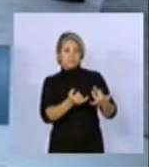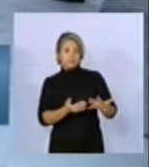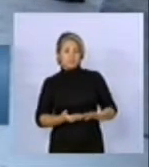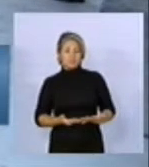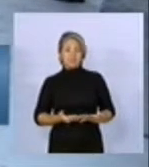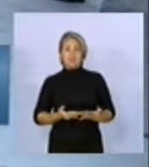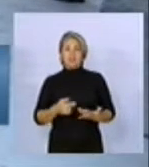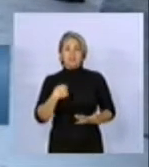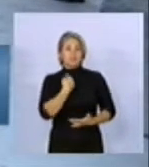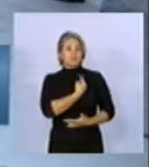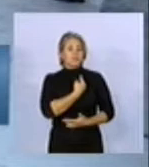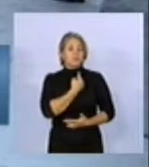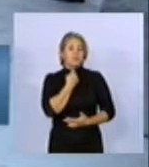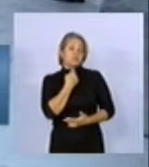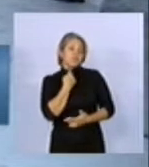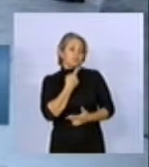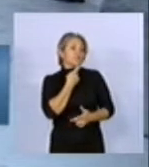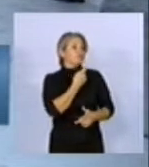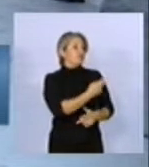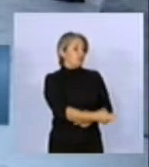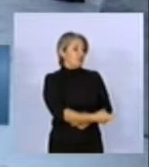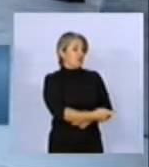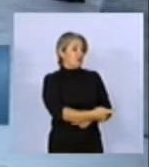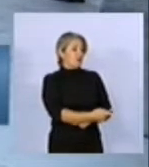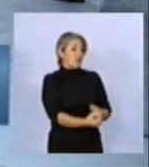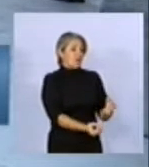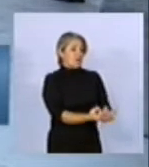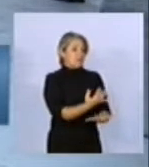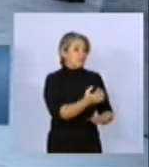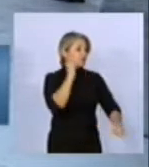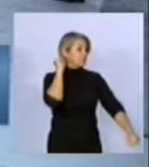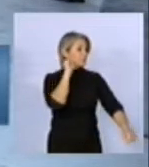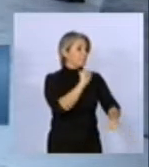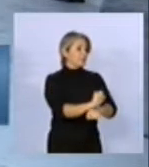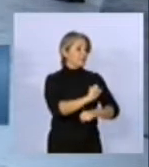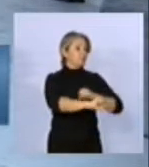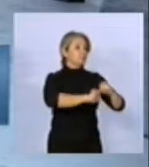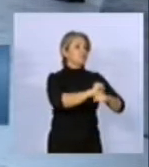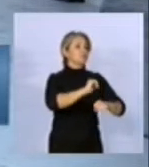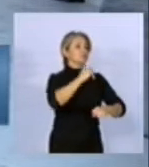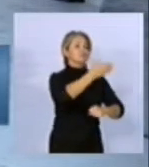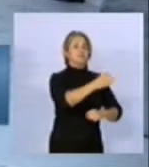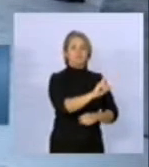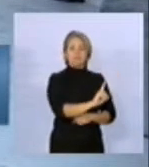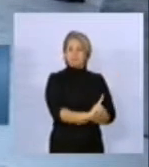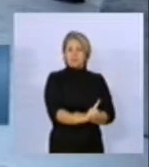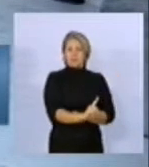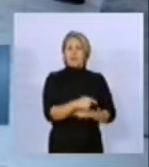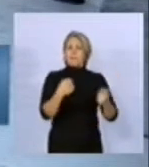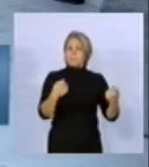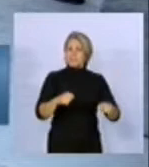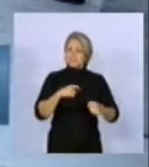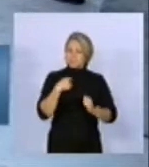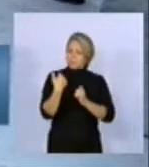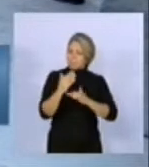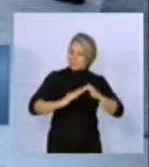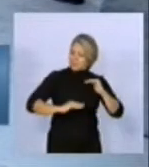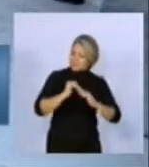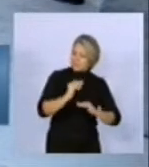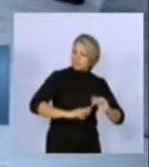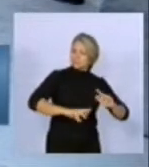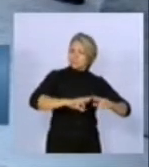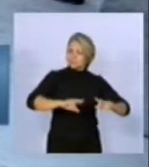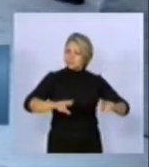é que não podemos chegar e falar queimada a temos que parar no ano que vem para isso são necessários práticas